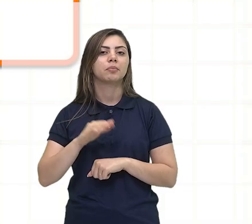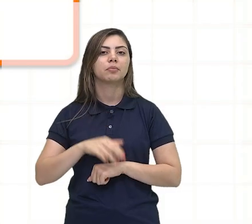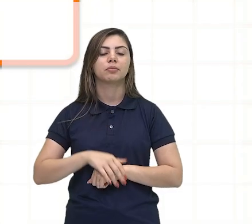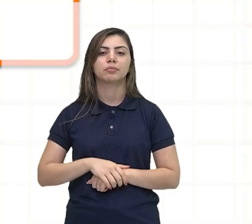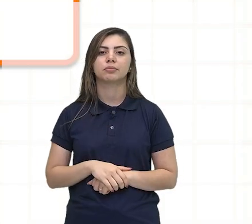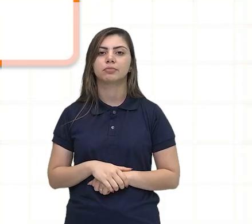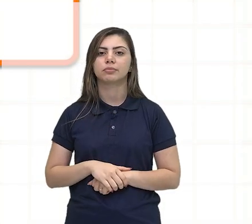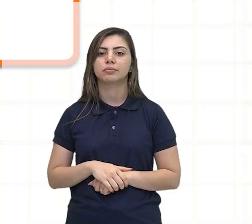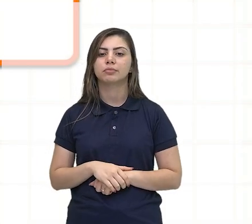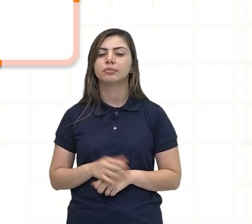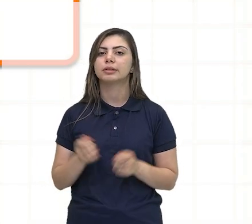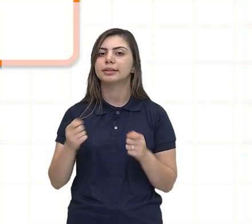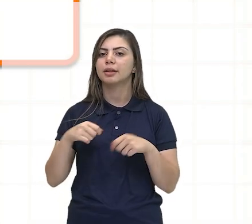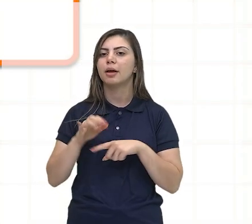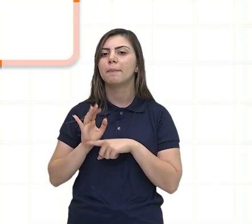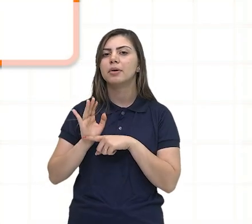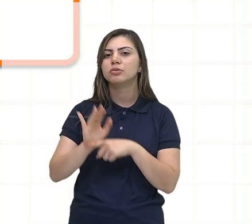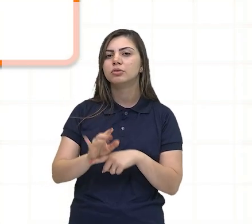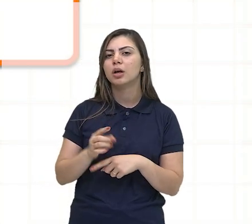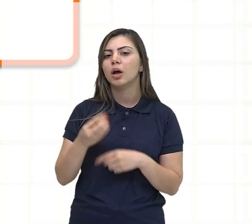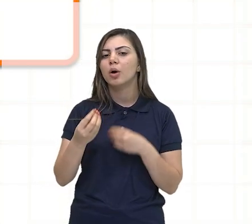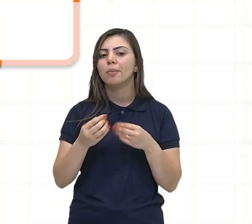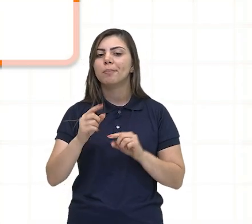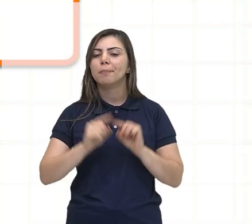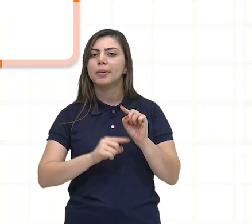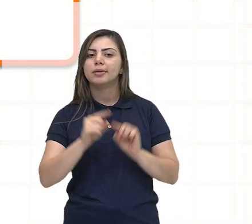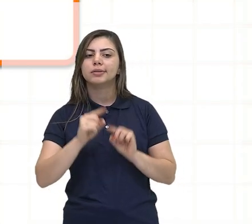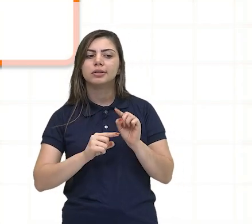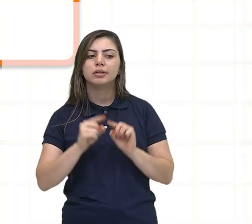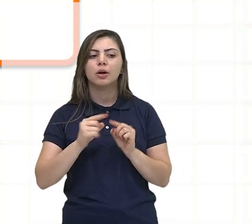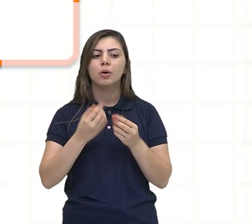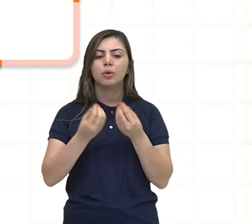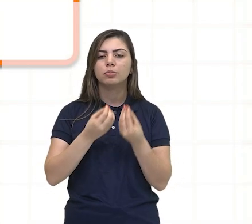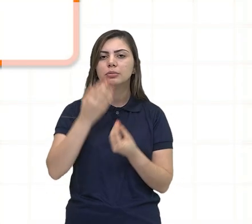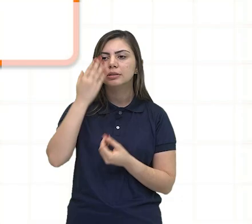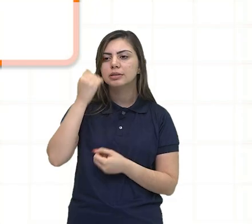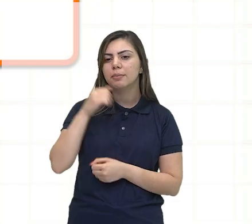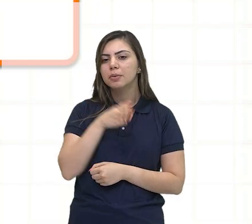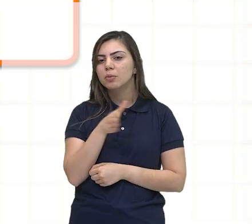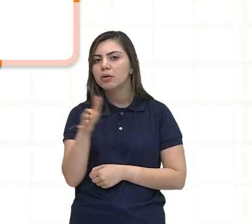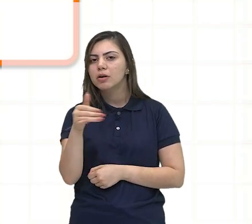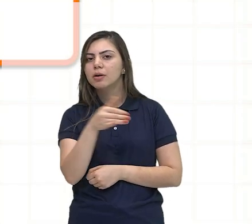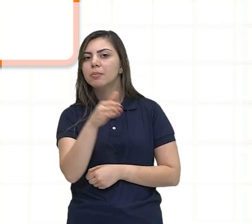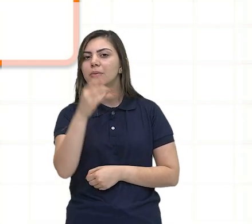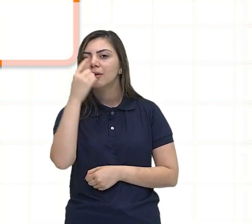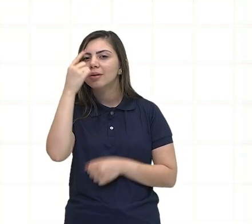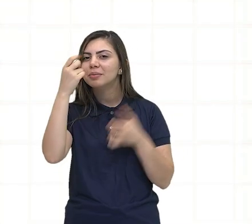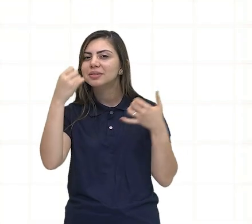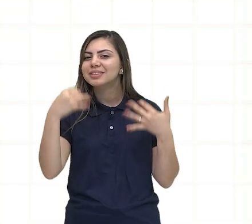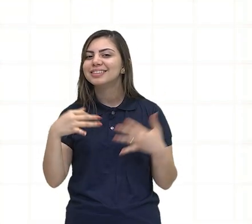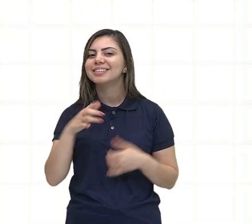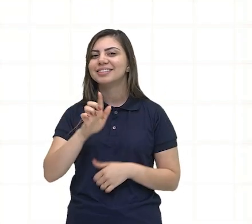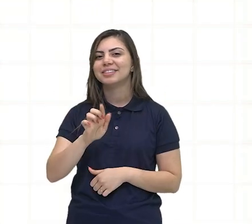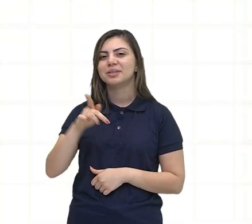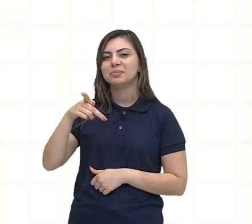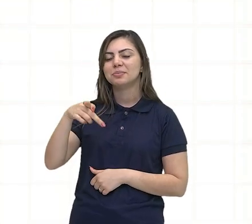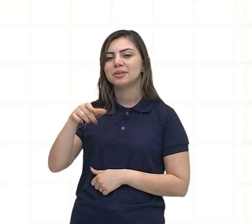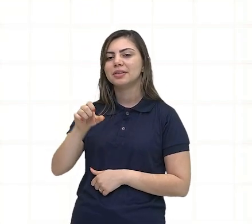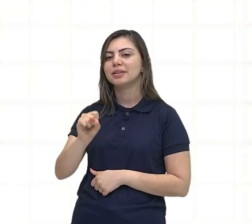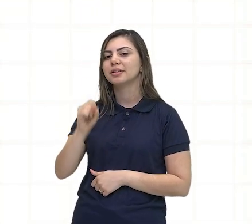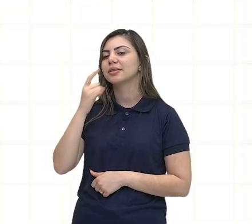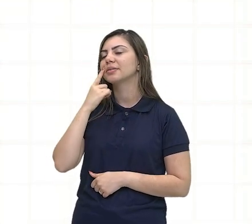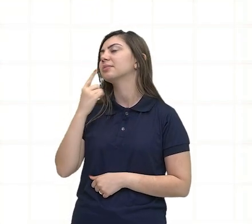como meio de orientação, como instrumento de orientação, é o GPS.